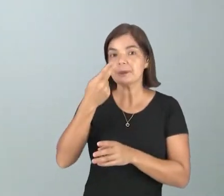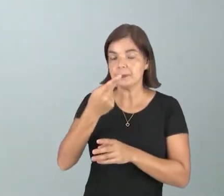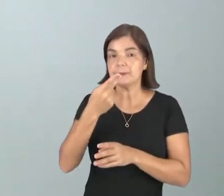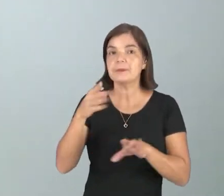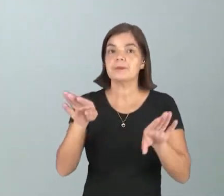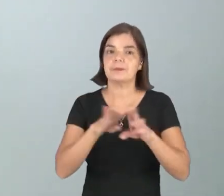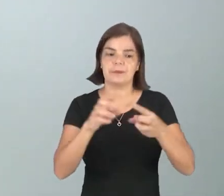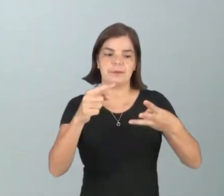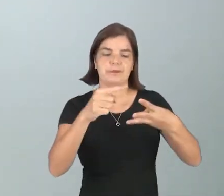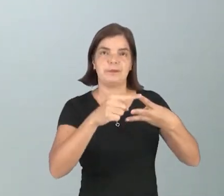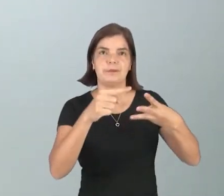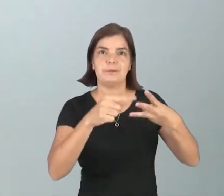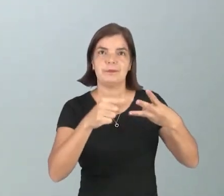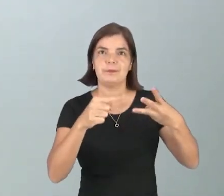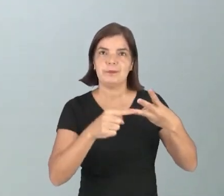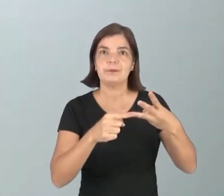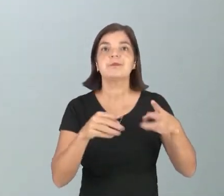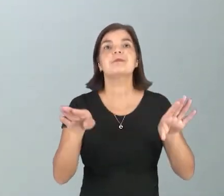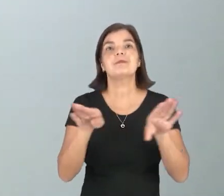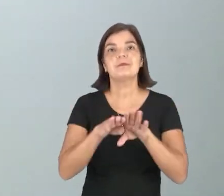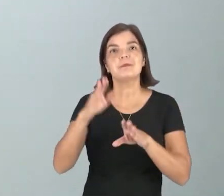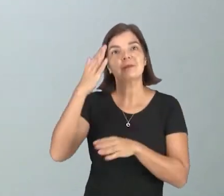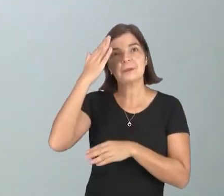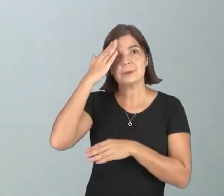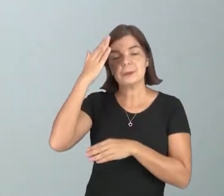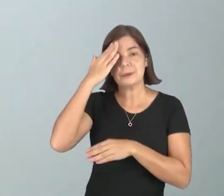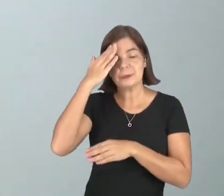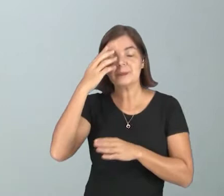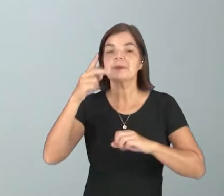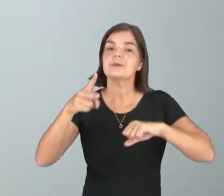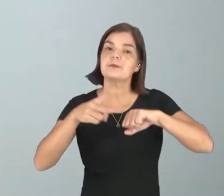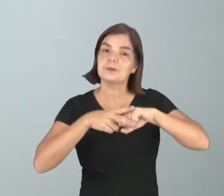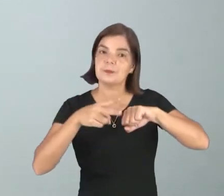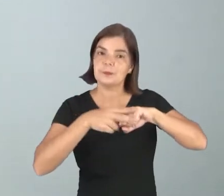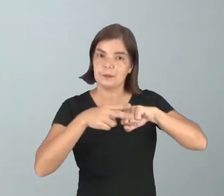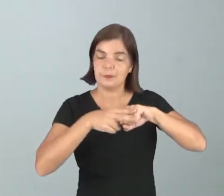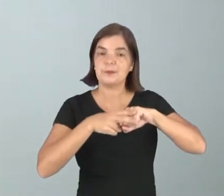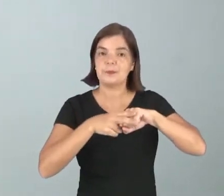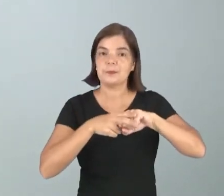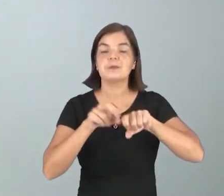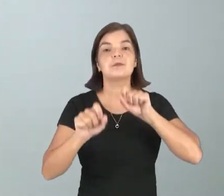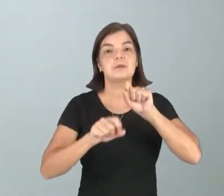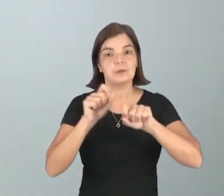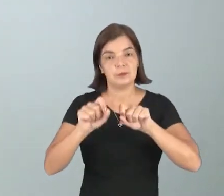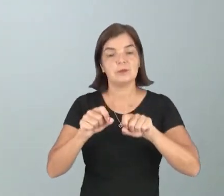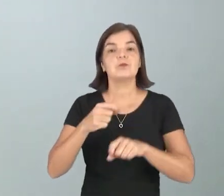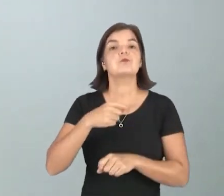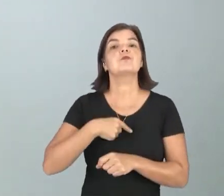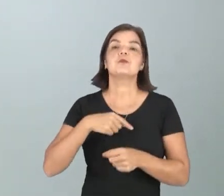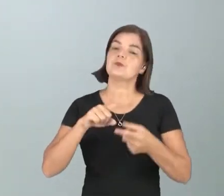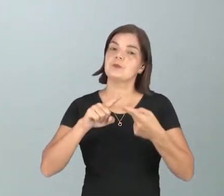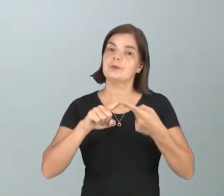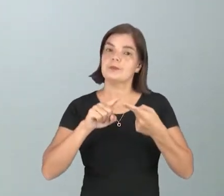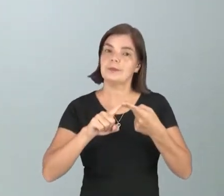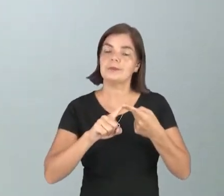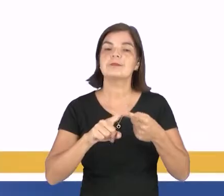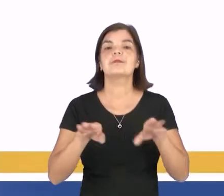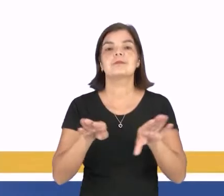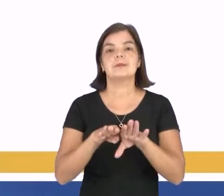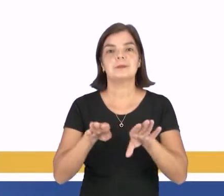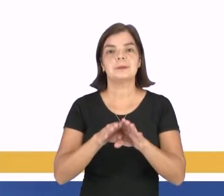dessas três maneiras e essas três maneiras compreende o modo verbal os modos verbais indicativo subjuntivo imperativo